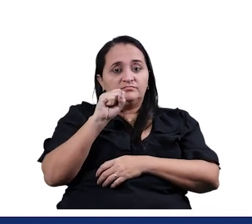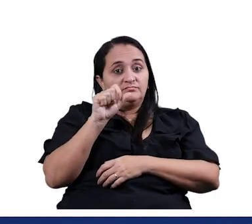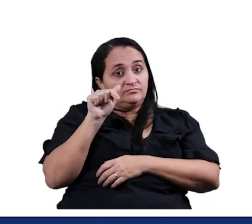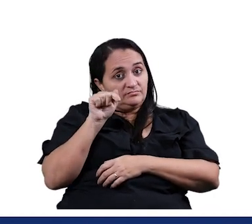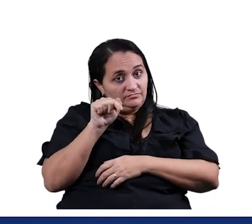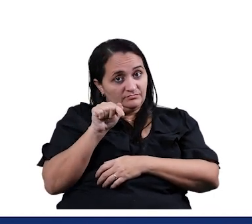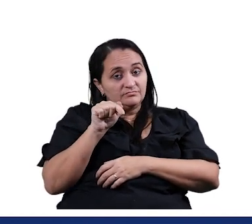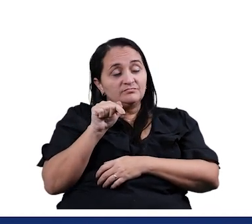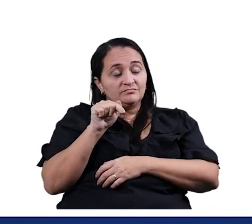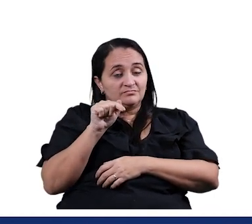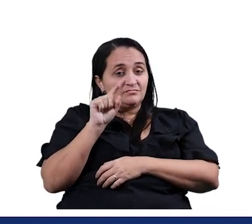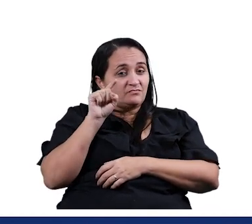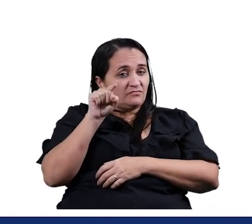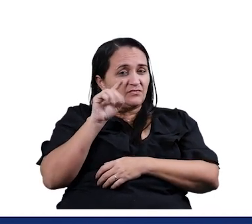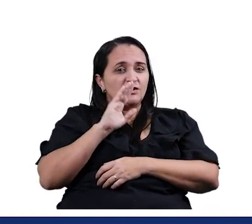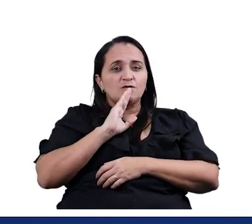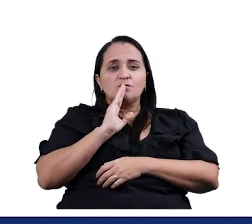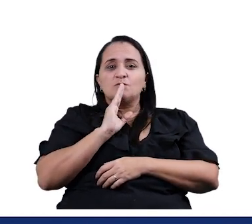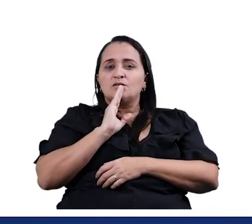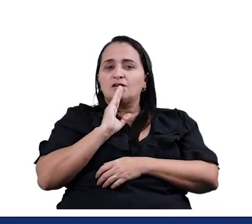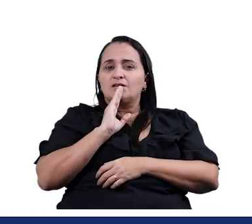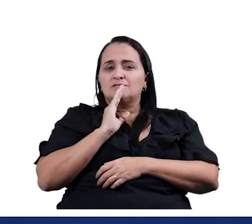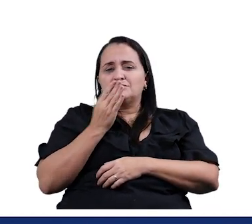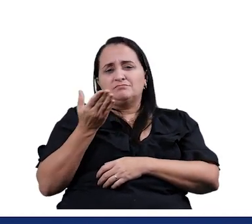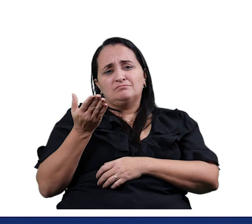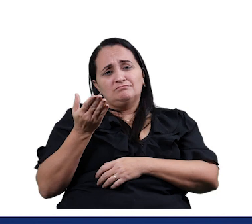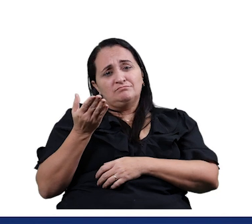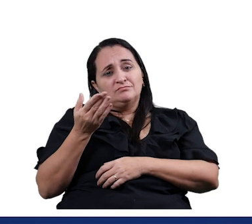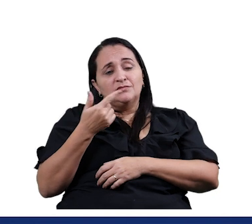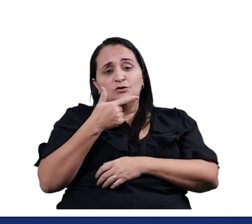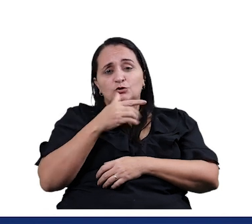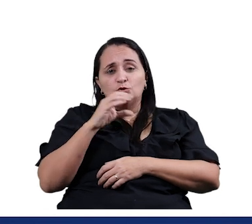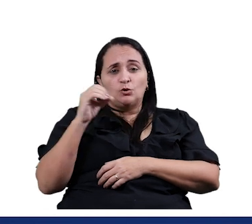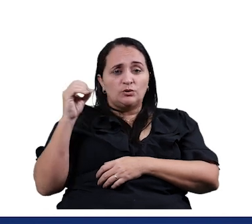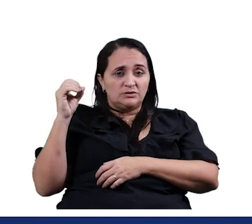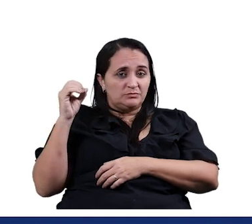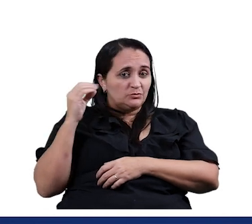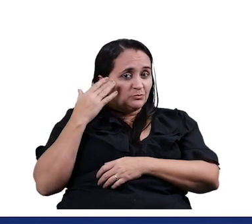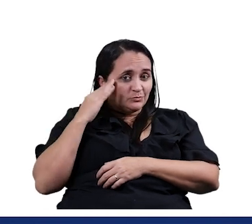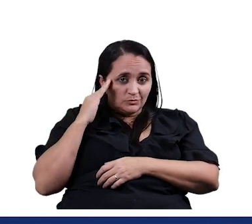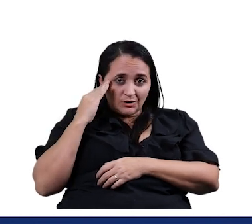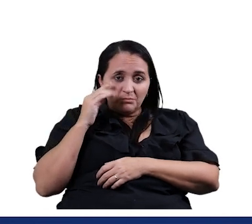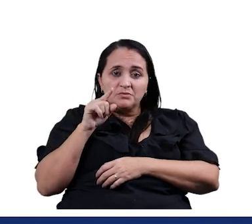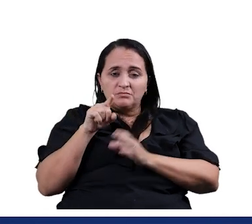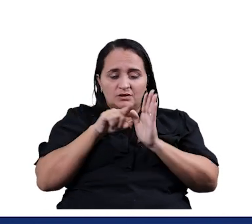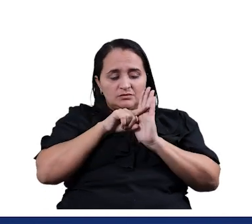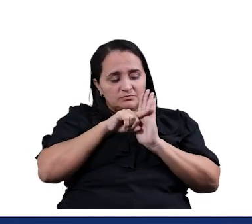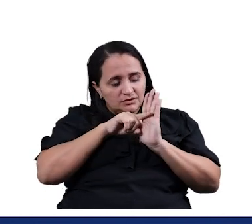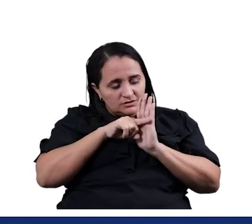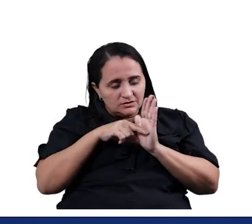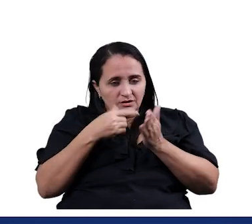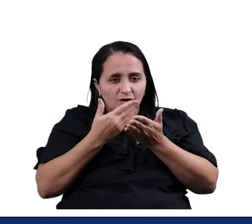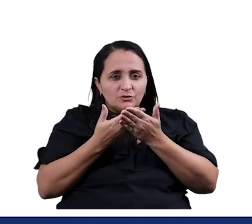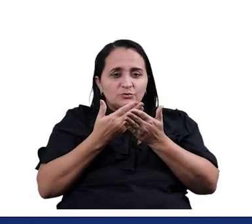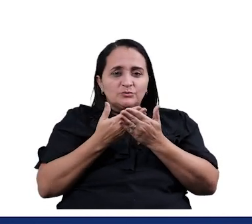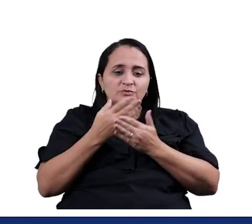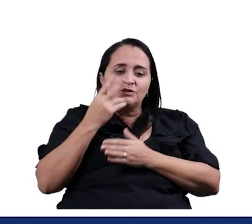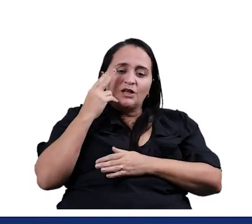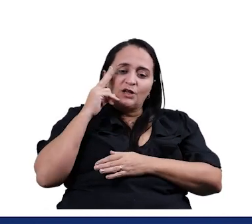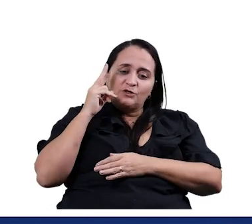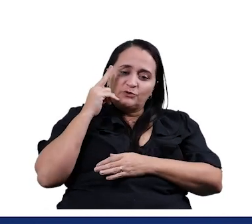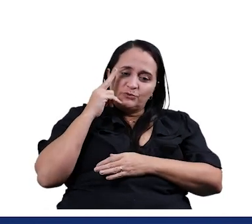1987. Então, você que já é da geração dos anos 2000, né? Tá um pouco distante, mas vale a pena você conhecer a